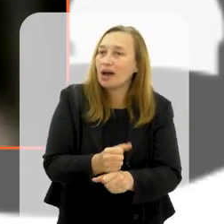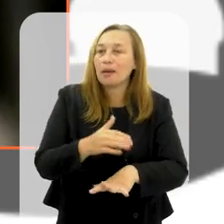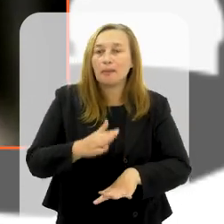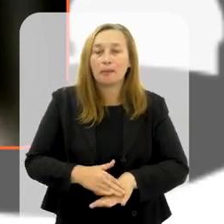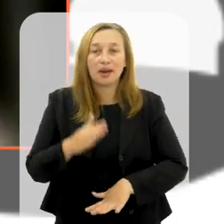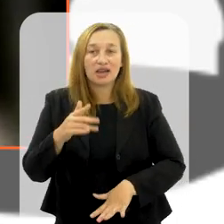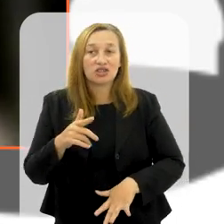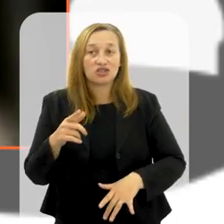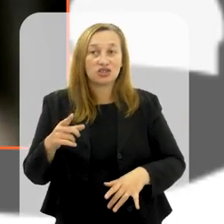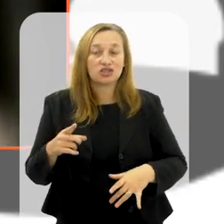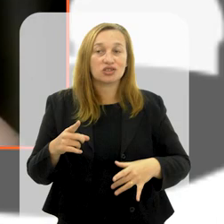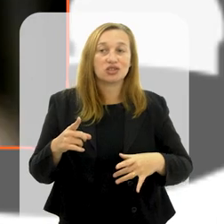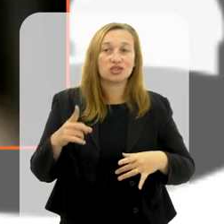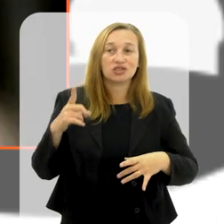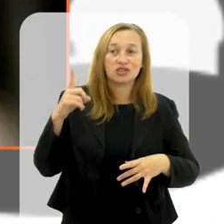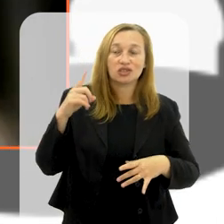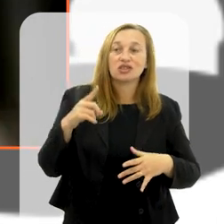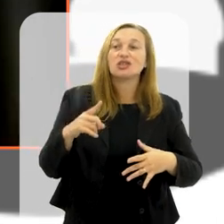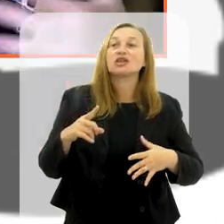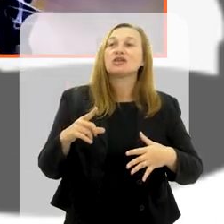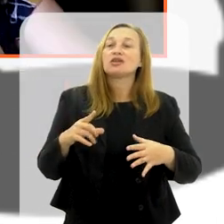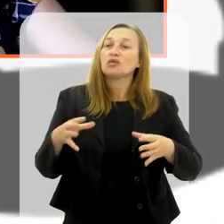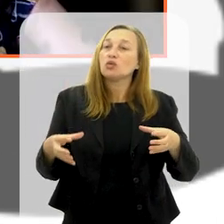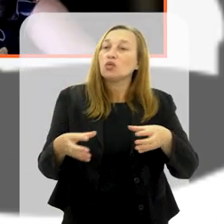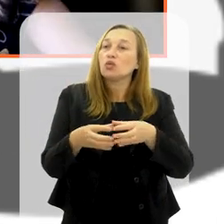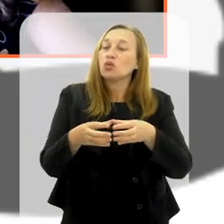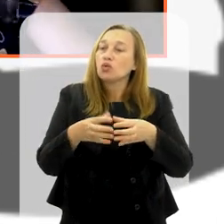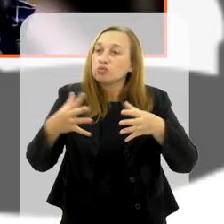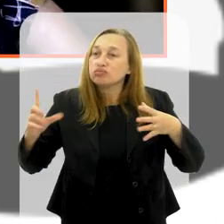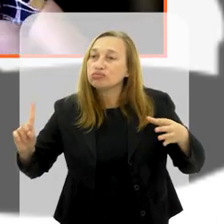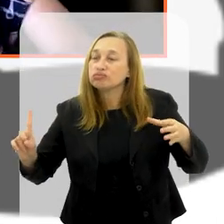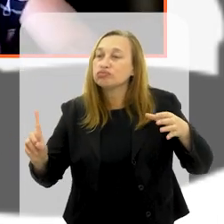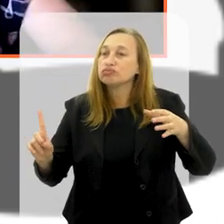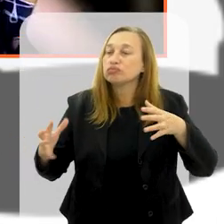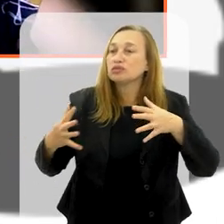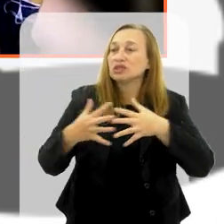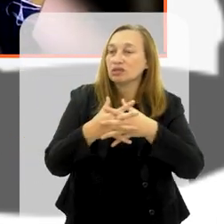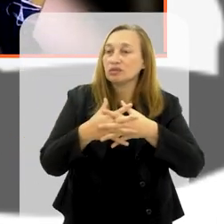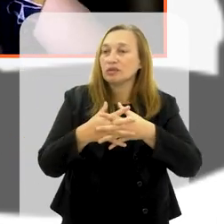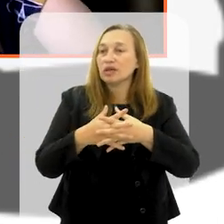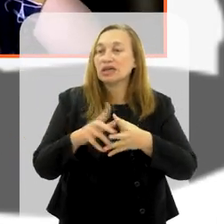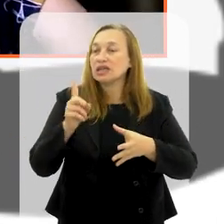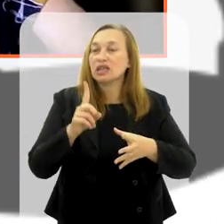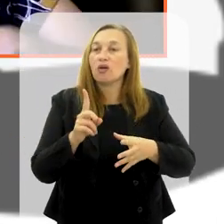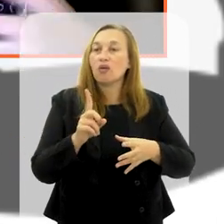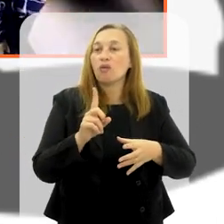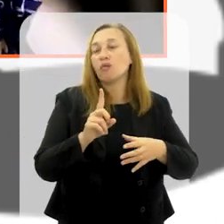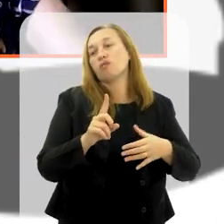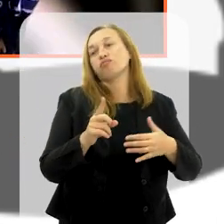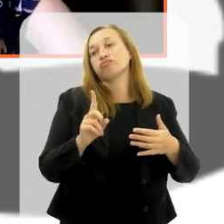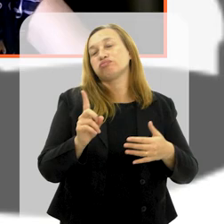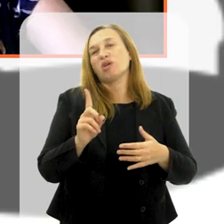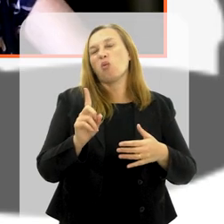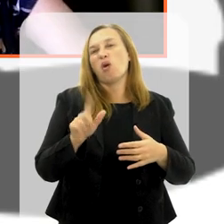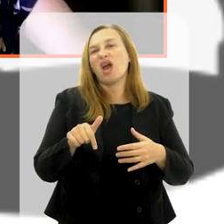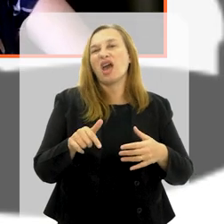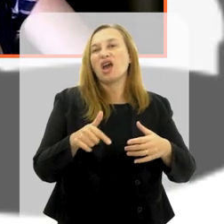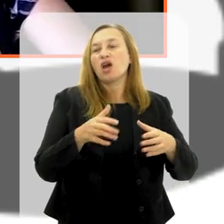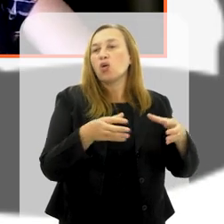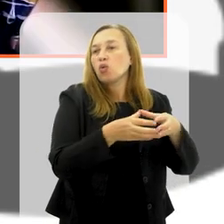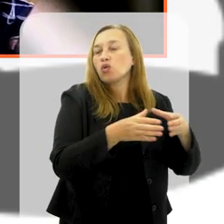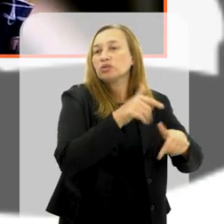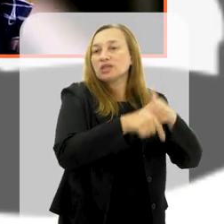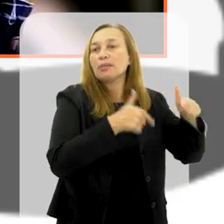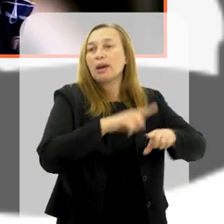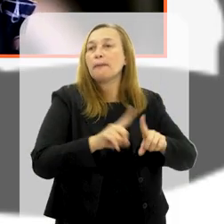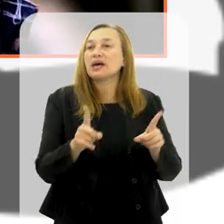letrinhas, a gente tem os grupos de engajamento, que não são grupos de trabalho, e que mais ou menos significariam